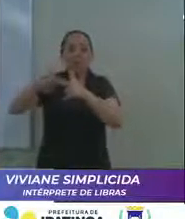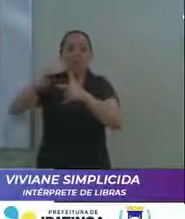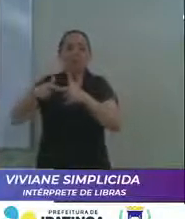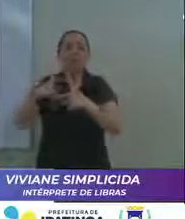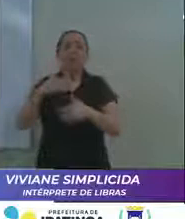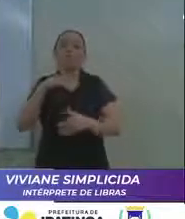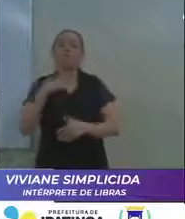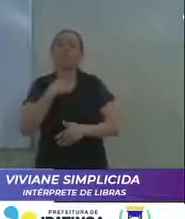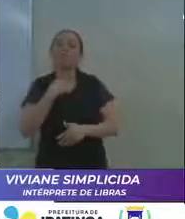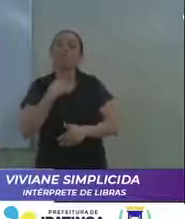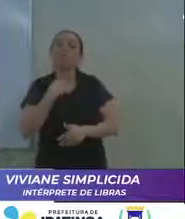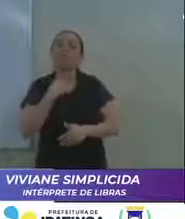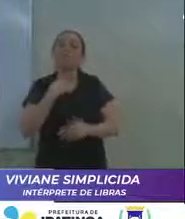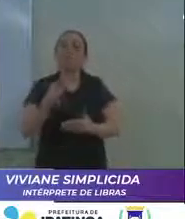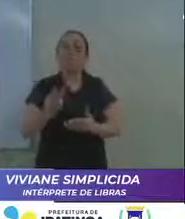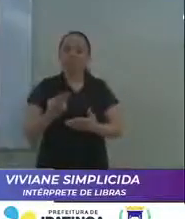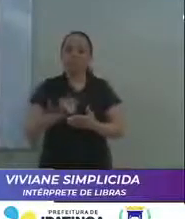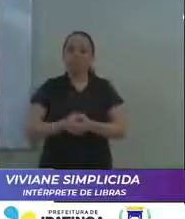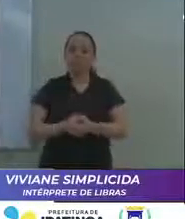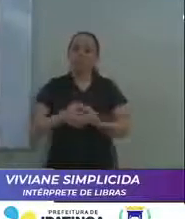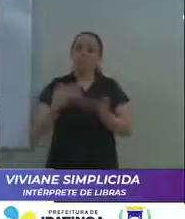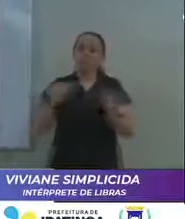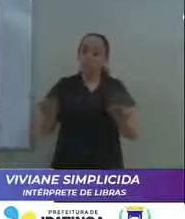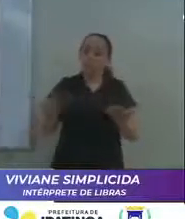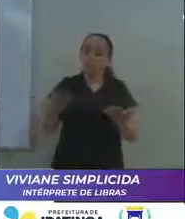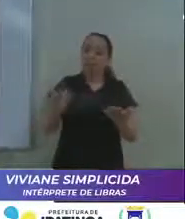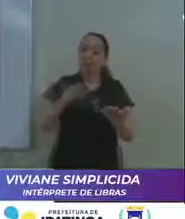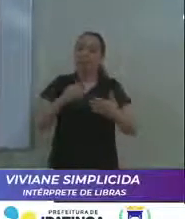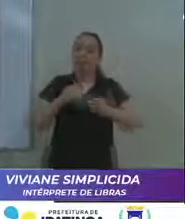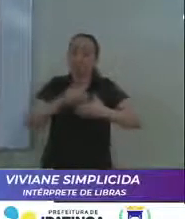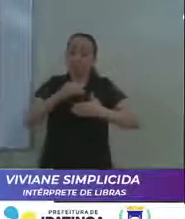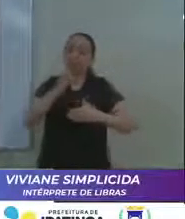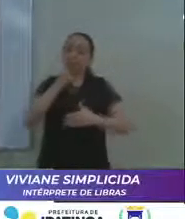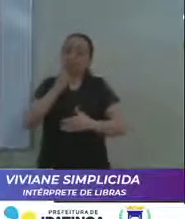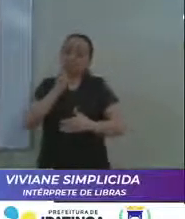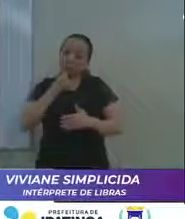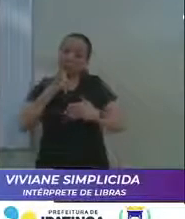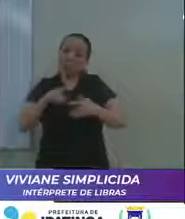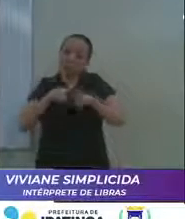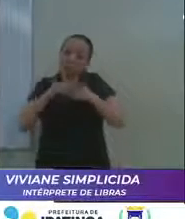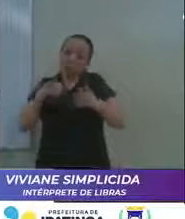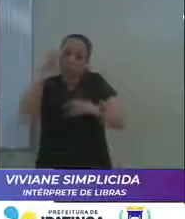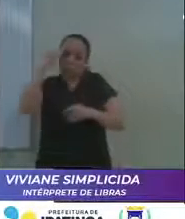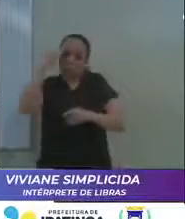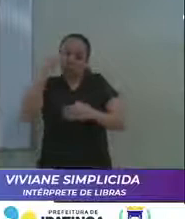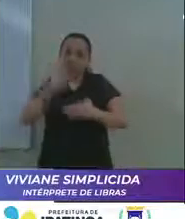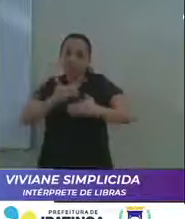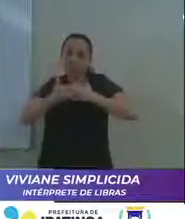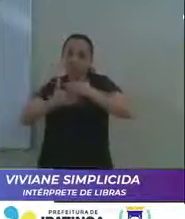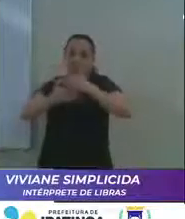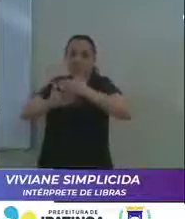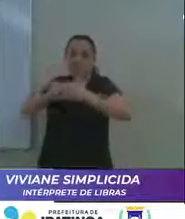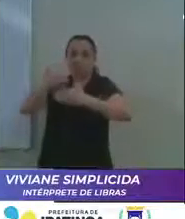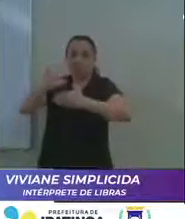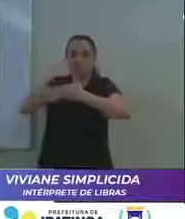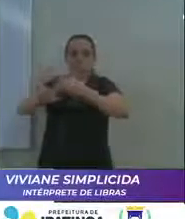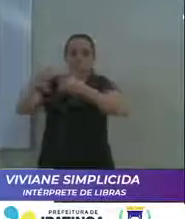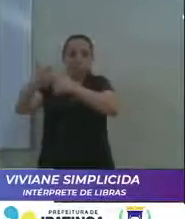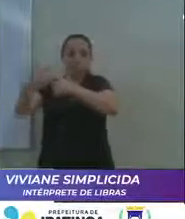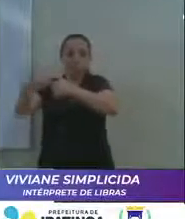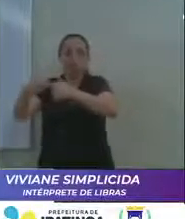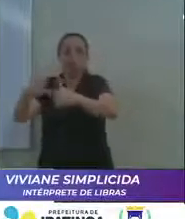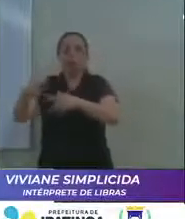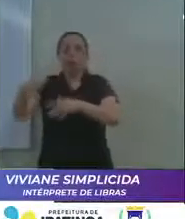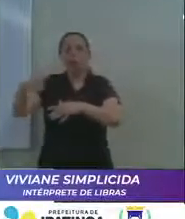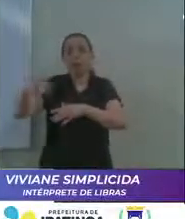é de um dia para o outro. Infelizmente, ela é progressiva, né? E quando é progressiva, a gente tende a ficar